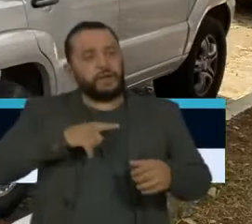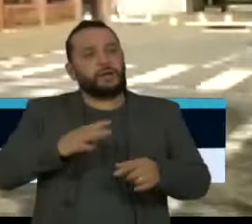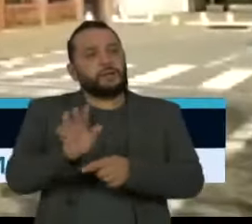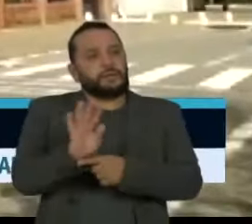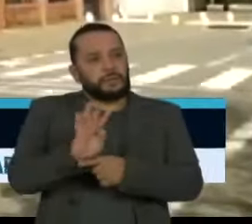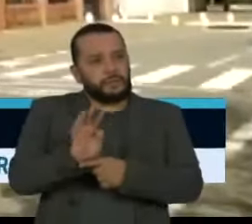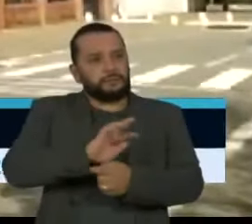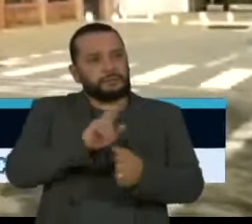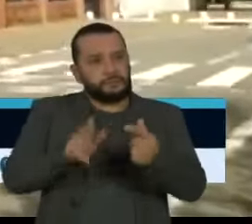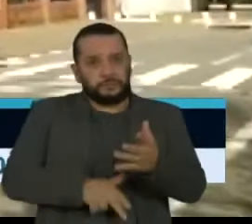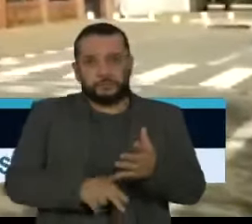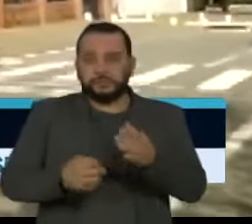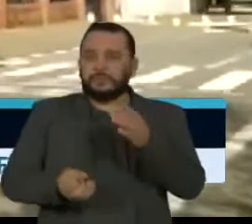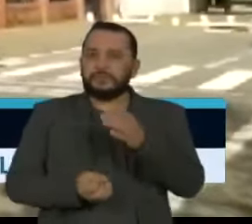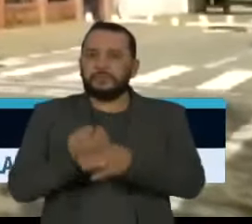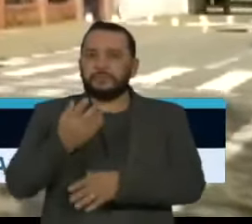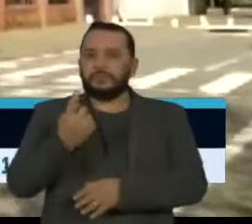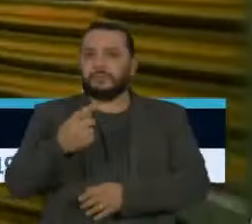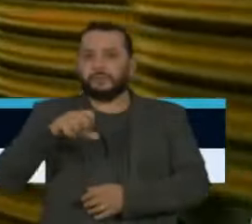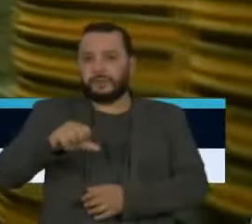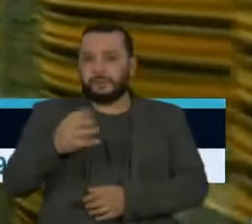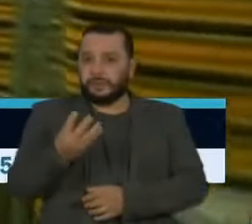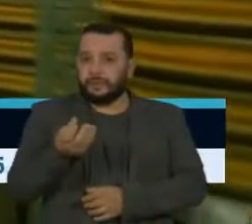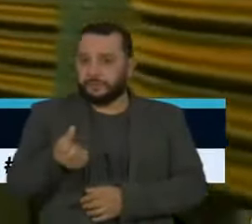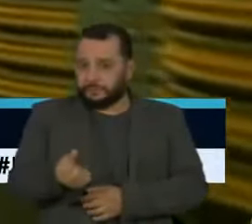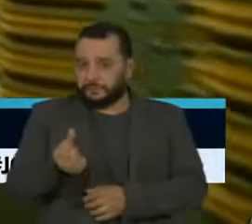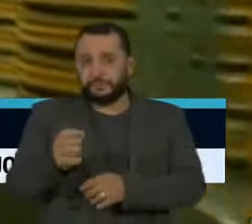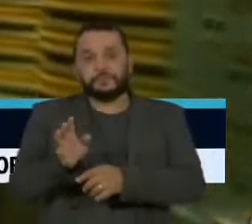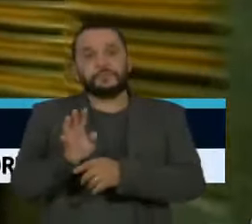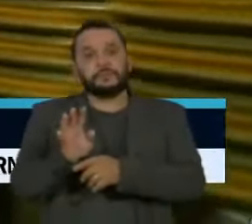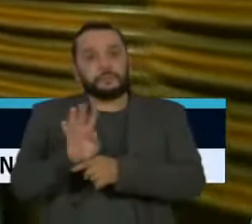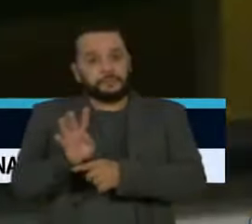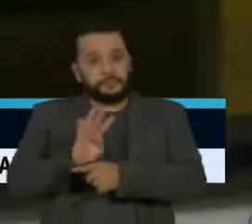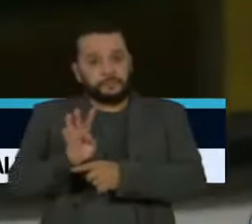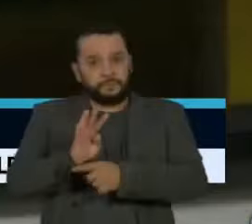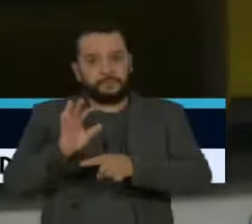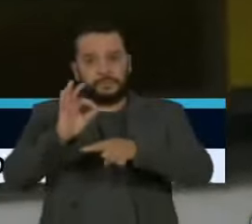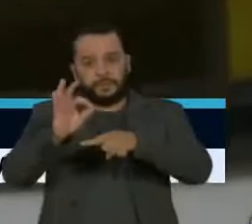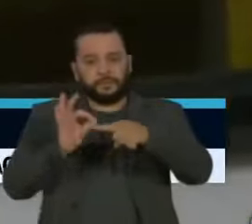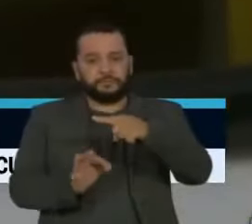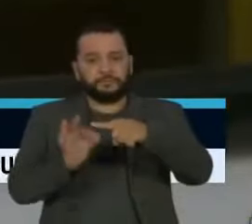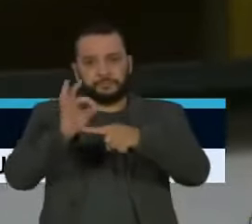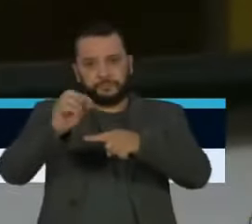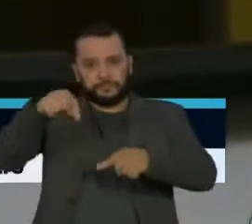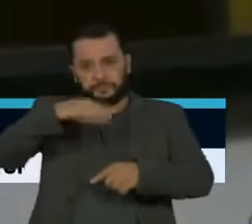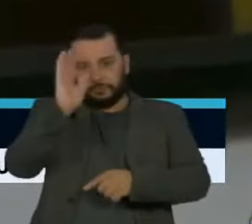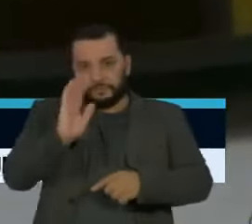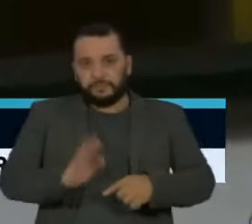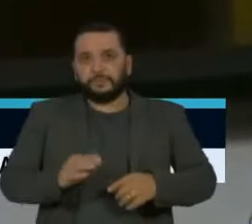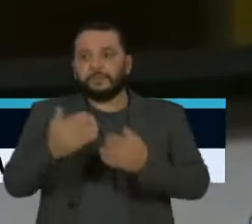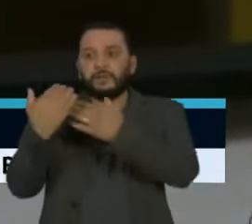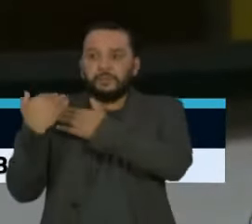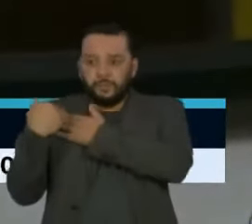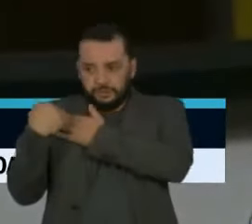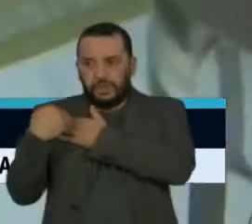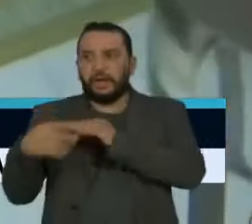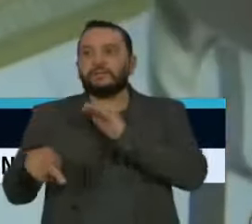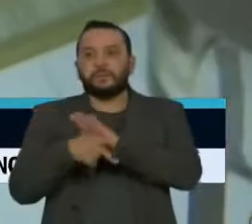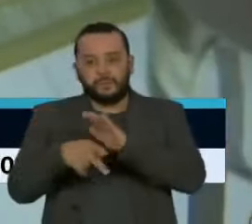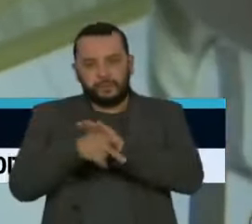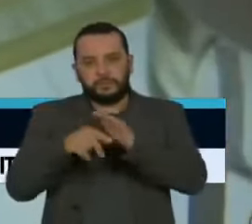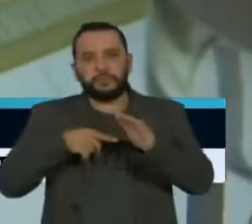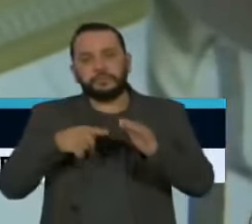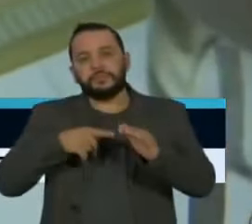cinematográfica. Criada em 1946, a Cinemateca Brasileira é responsável por preservar e difundir a produção audiovisual do